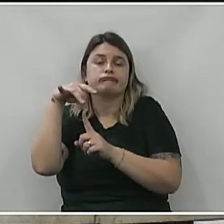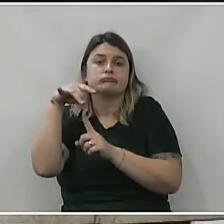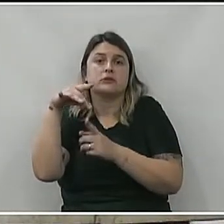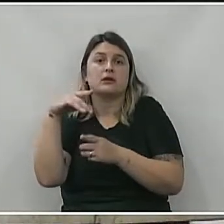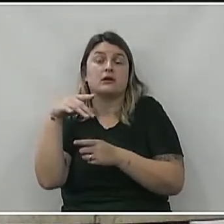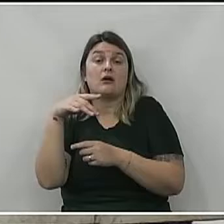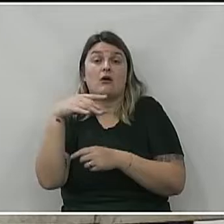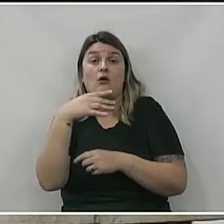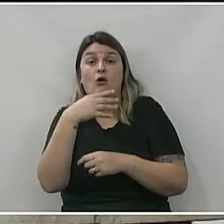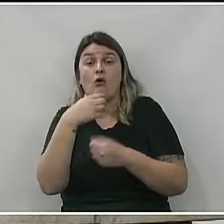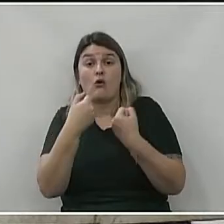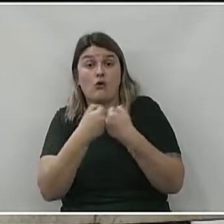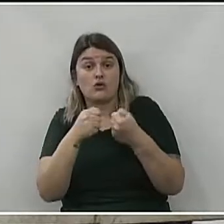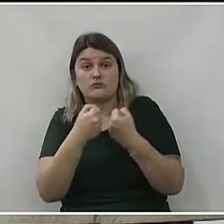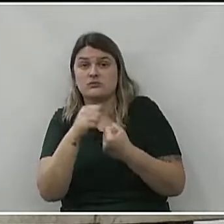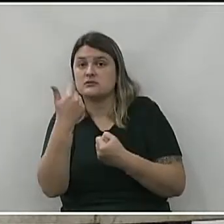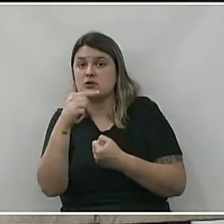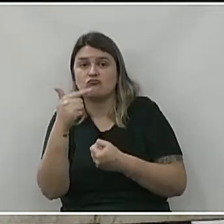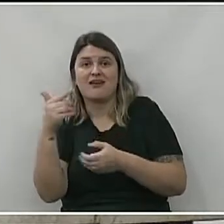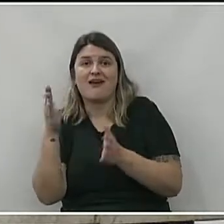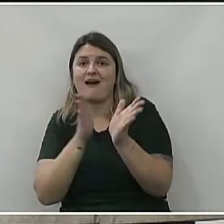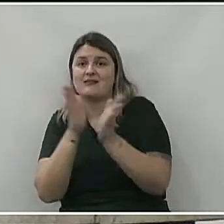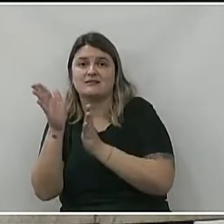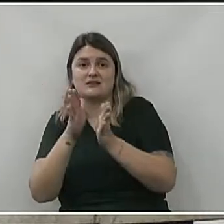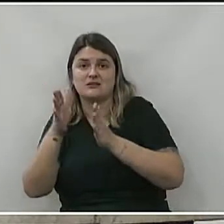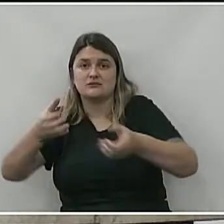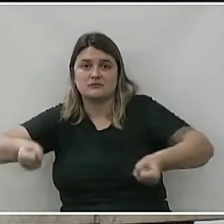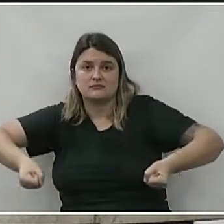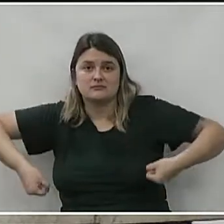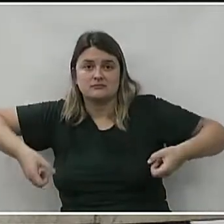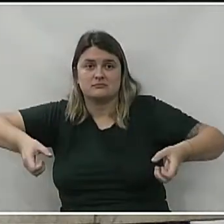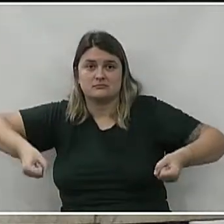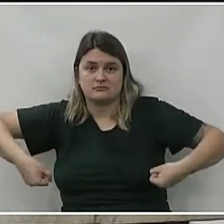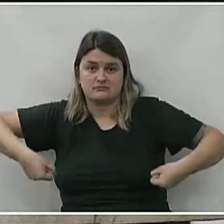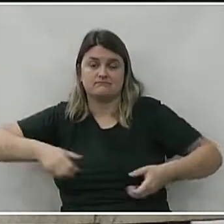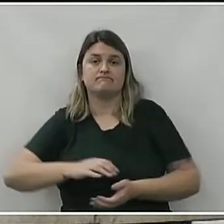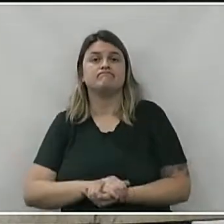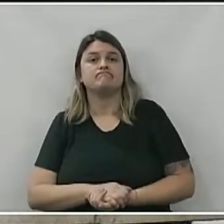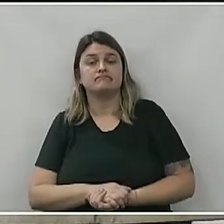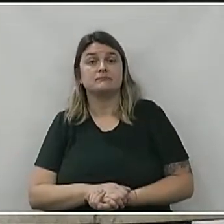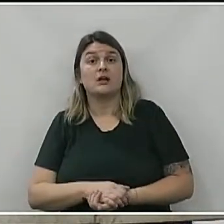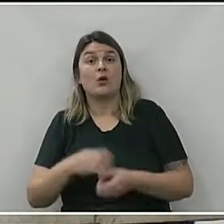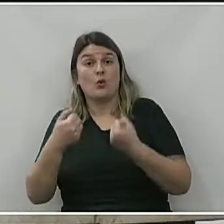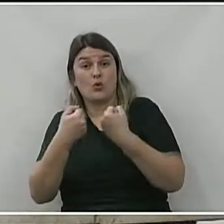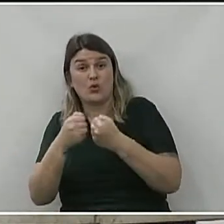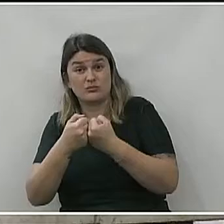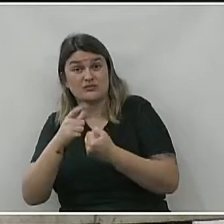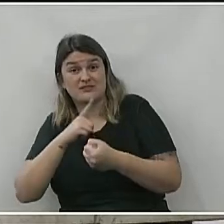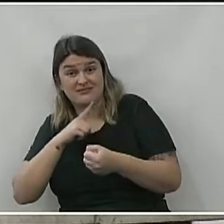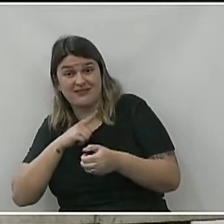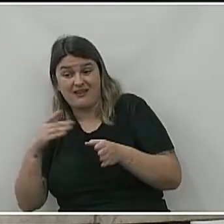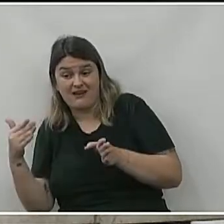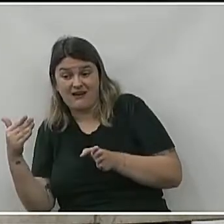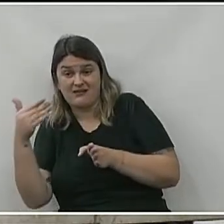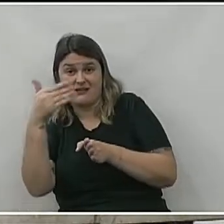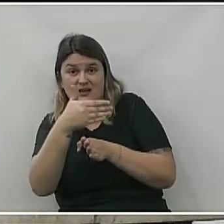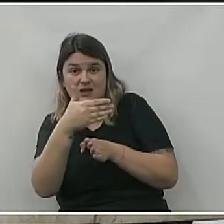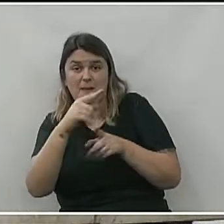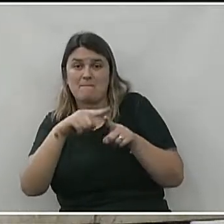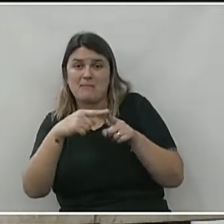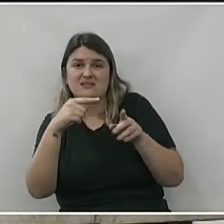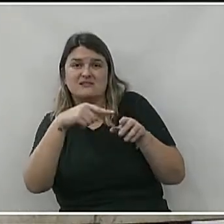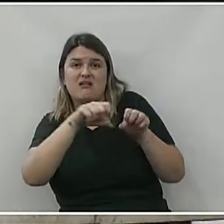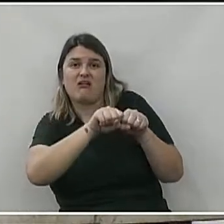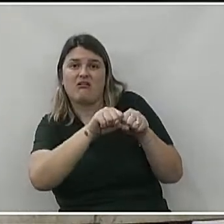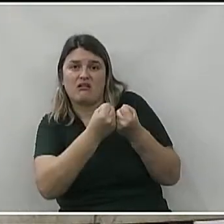ônibus que utilizam não possuem acessibilidade funcional para cadeirantes. Possuem a plataforma, mas